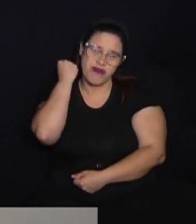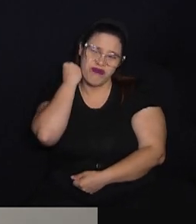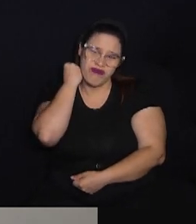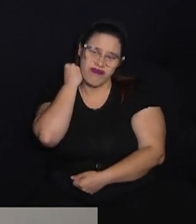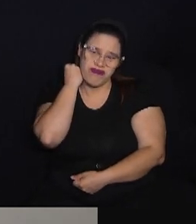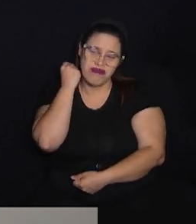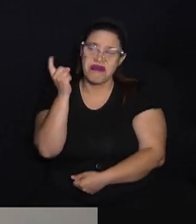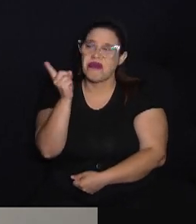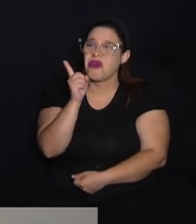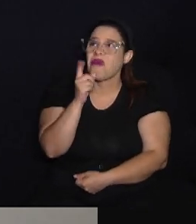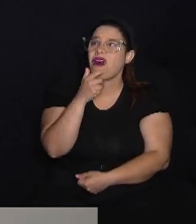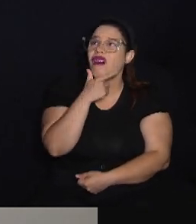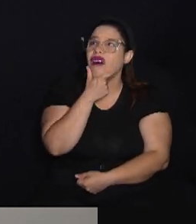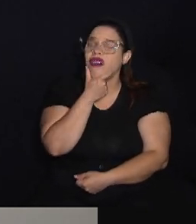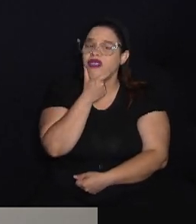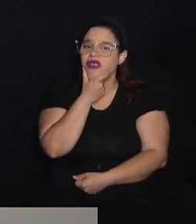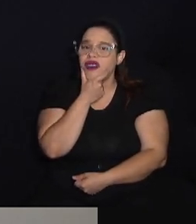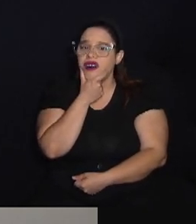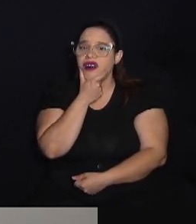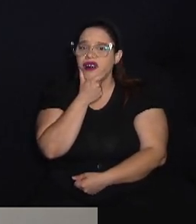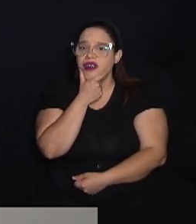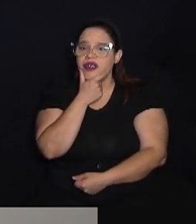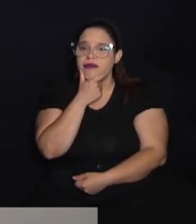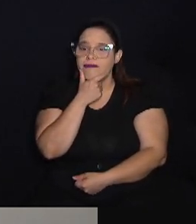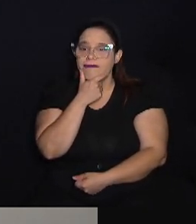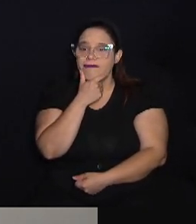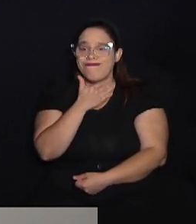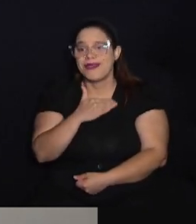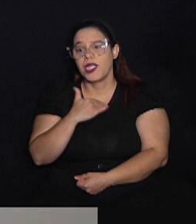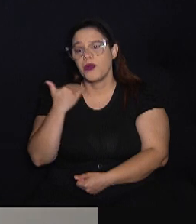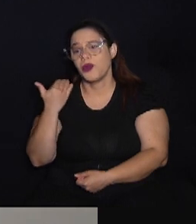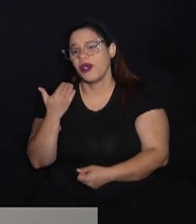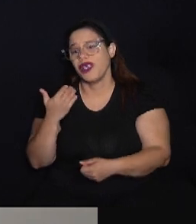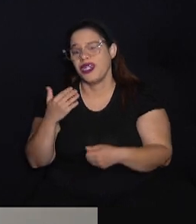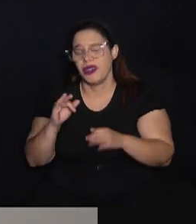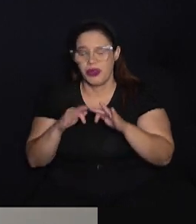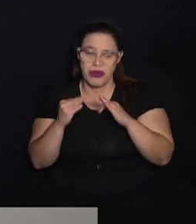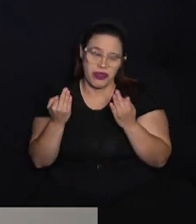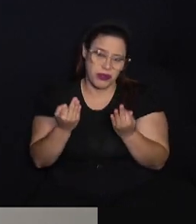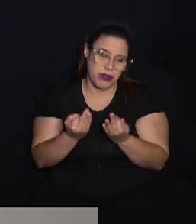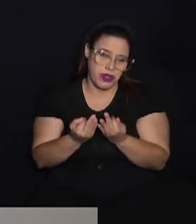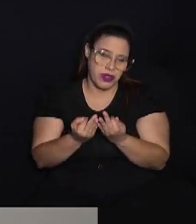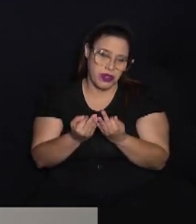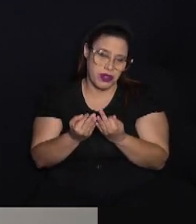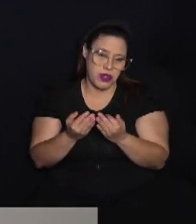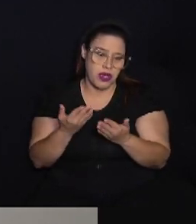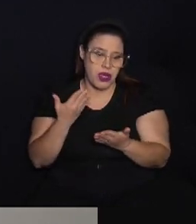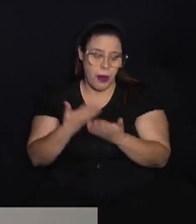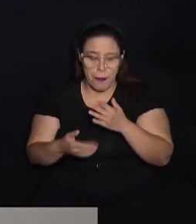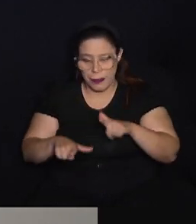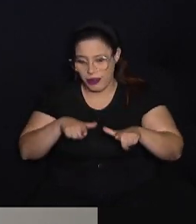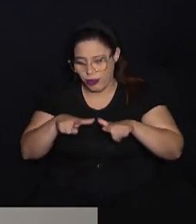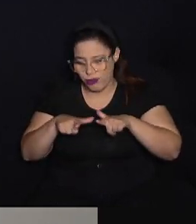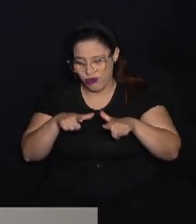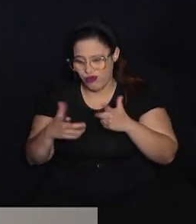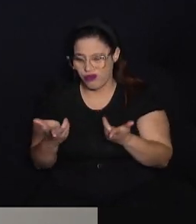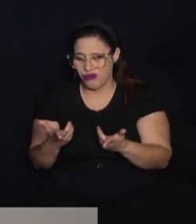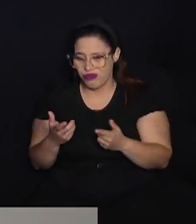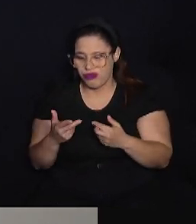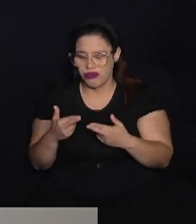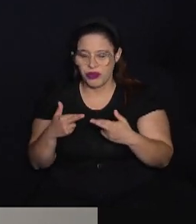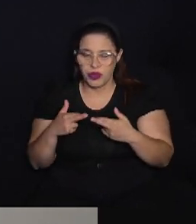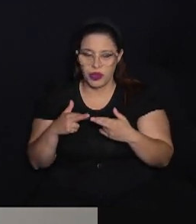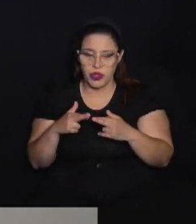é nem um estresse assim, o luto por falecimento de uma pessoa, ou a perda de um emprego, o término de um